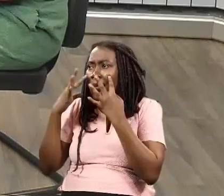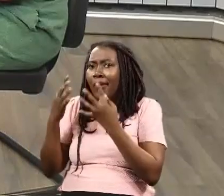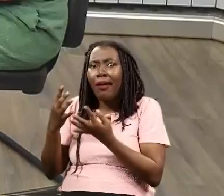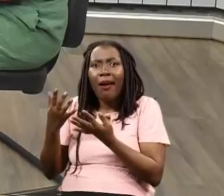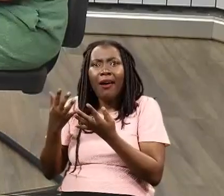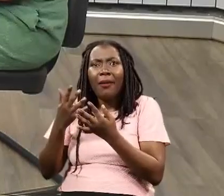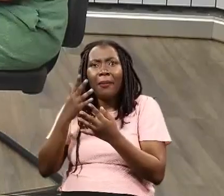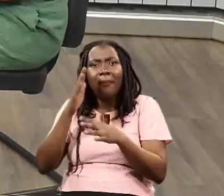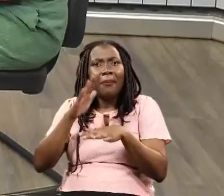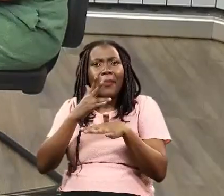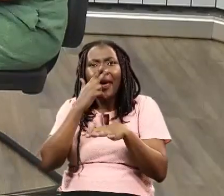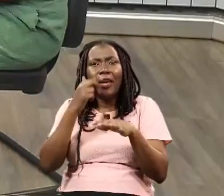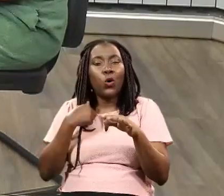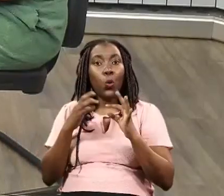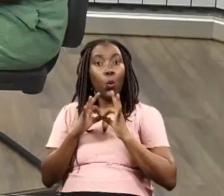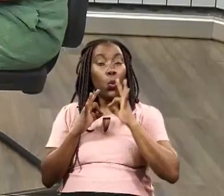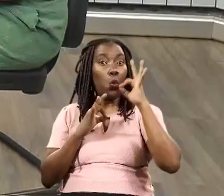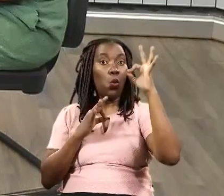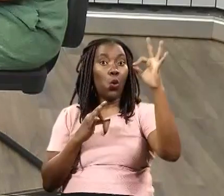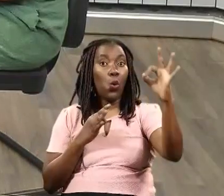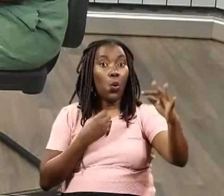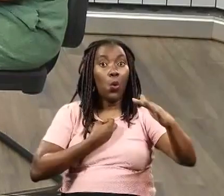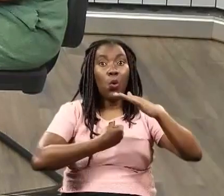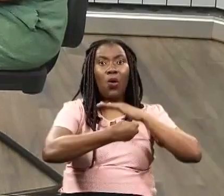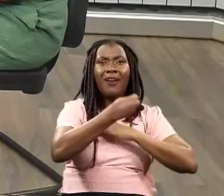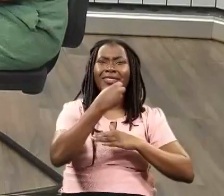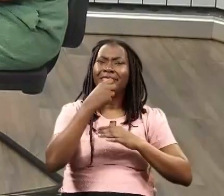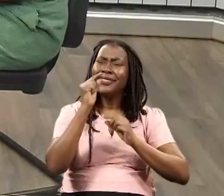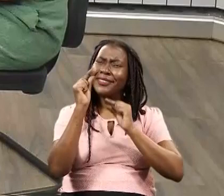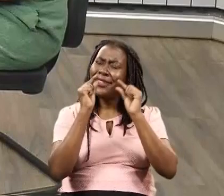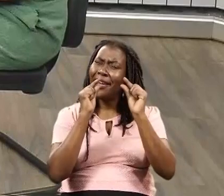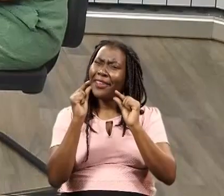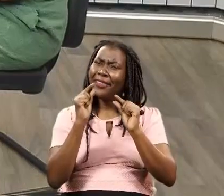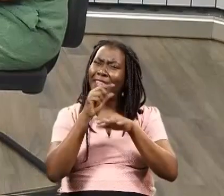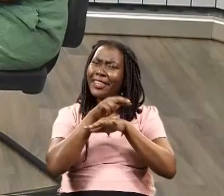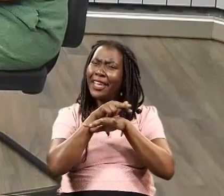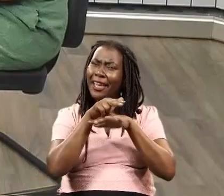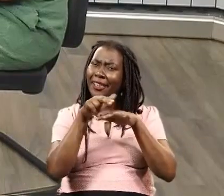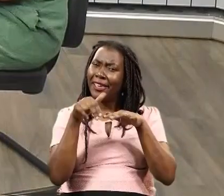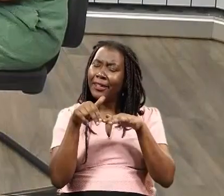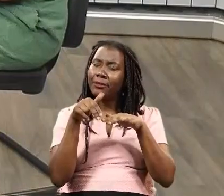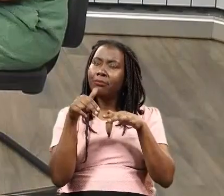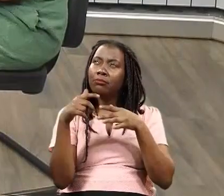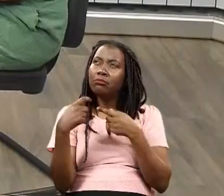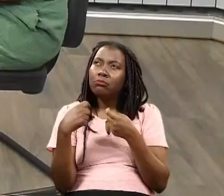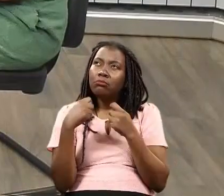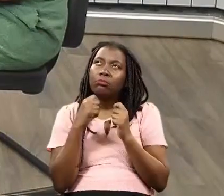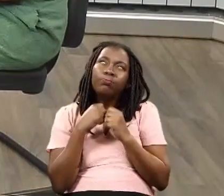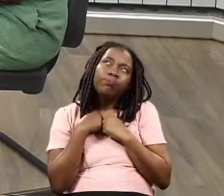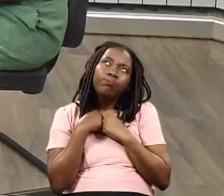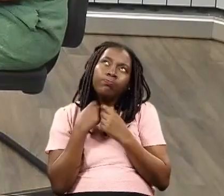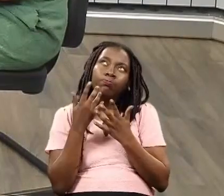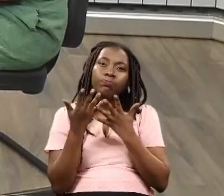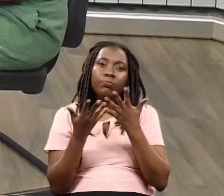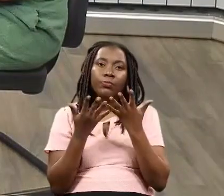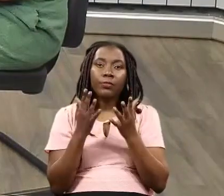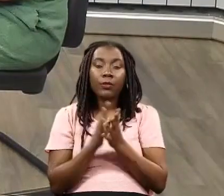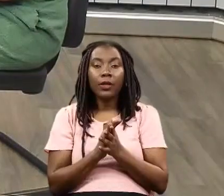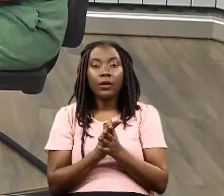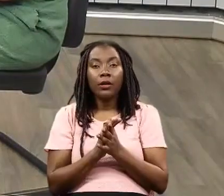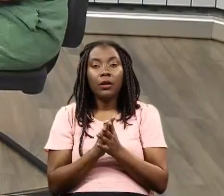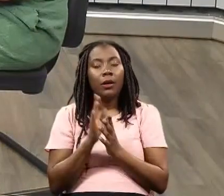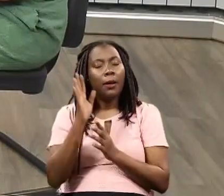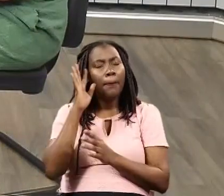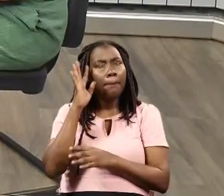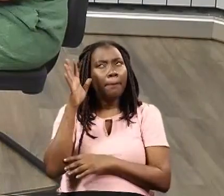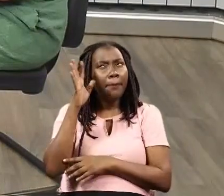longe. Então, são vários detalhes e várias situações que nos deixam nos